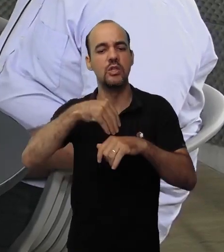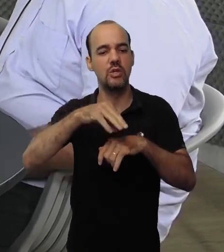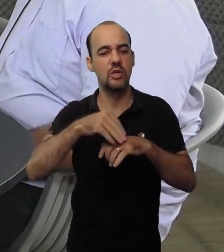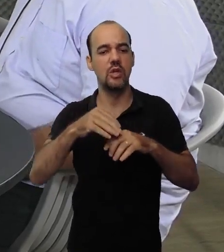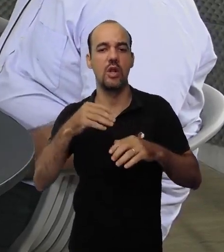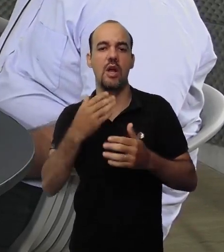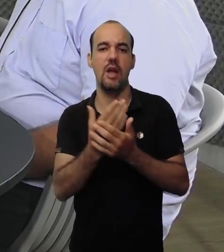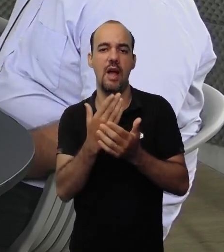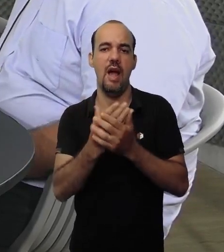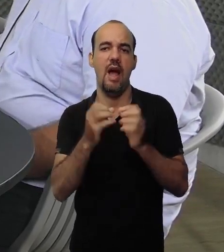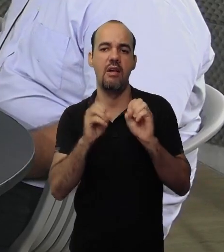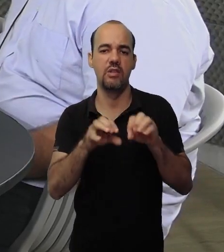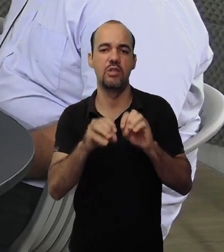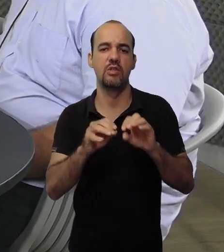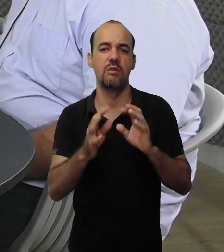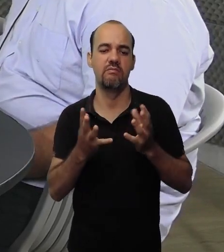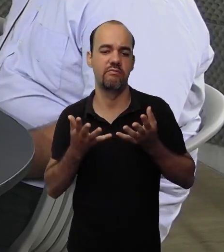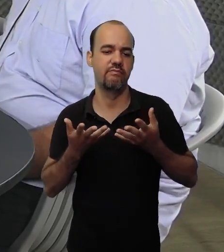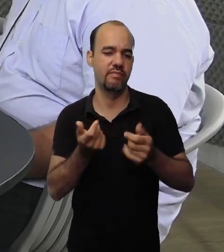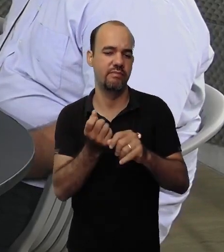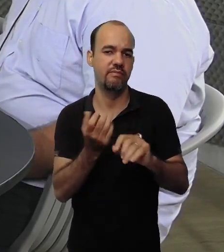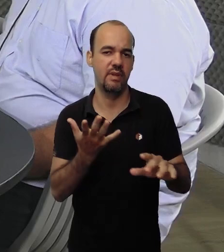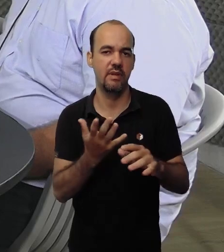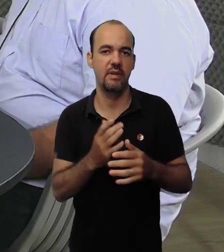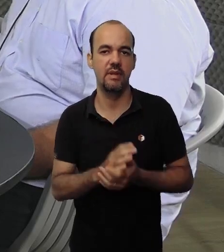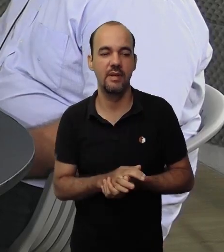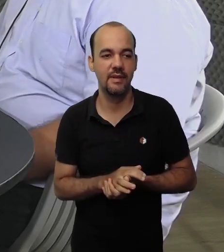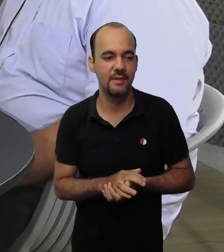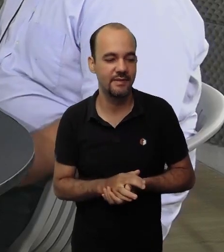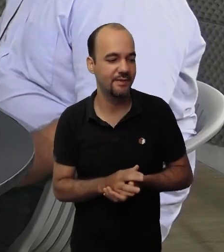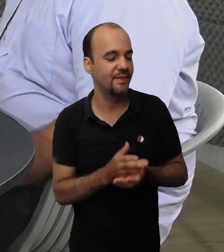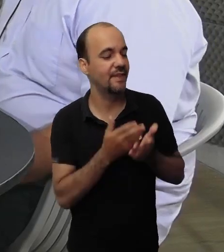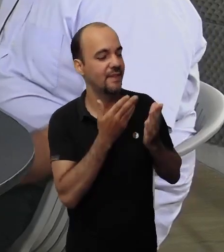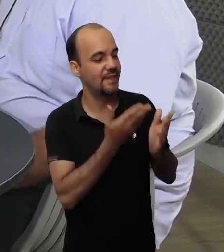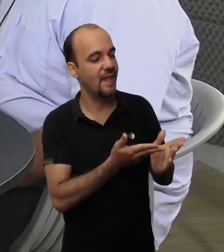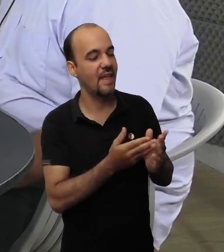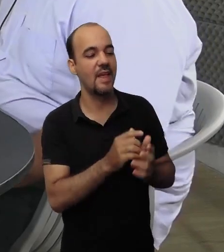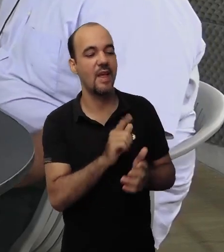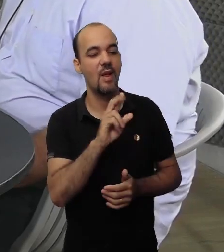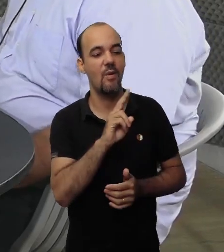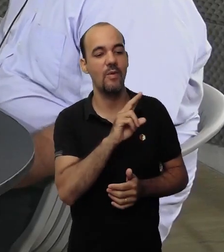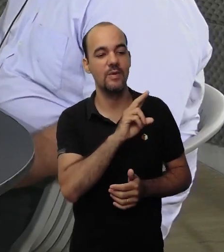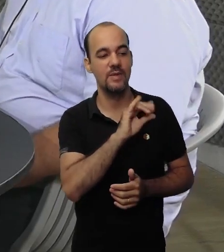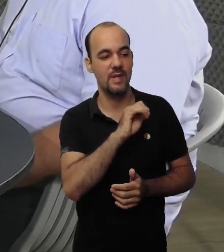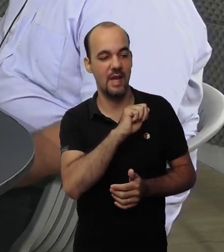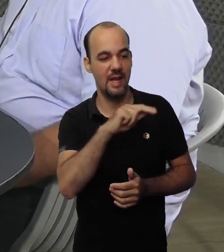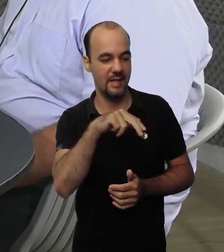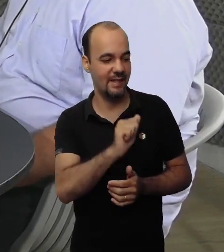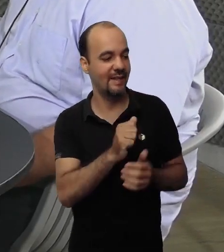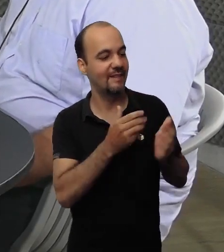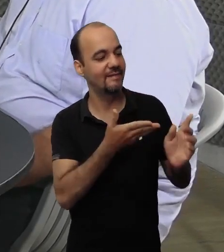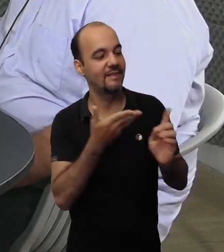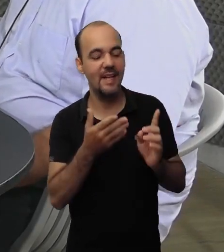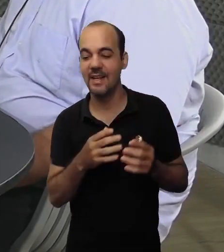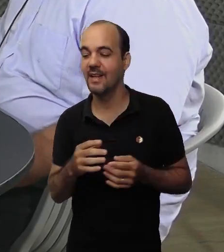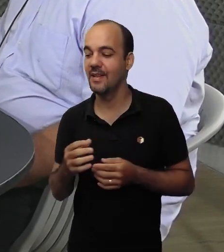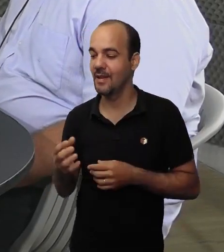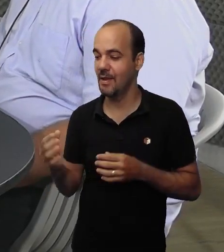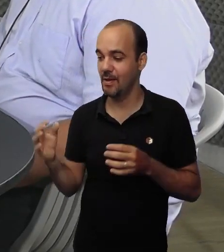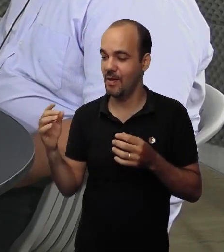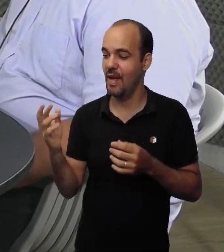gente. E aí, Luciana, de acordo com a resposta do professor Anderson, com a resposta do professor Rafael com relação